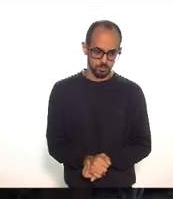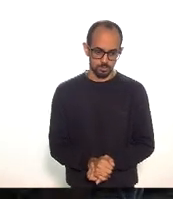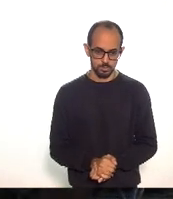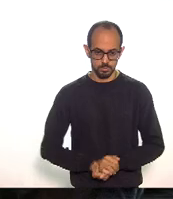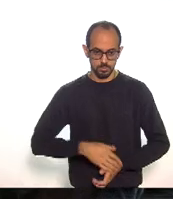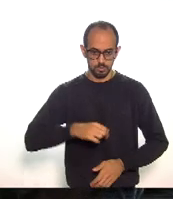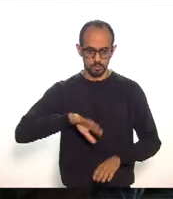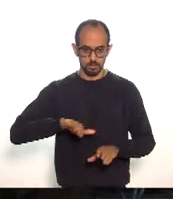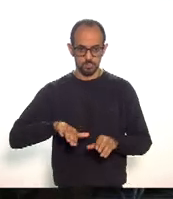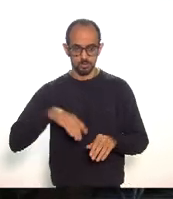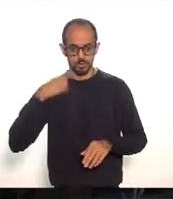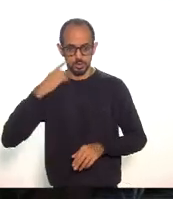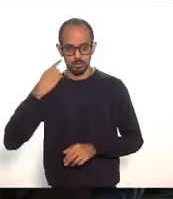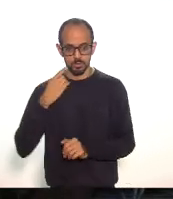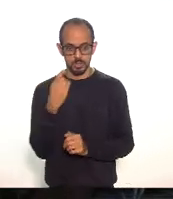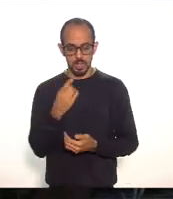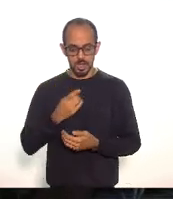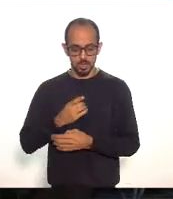Deputado